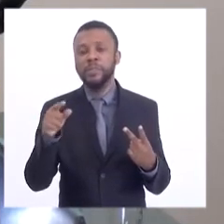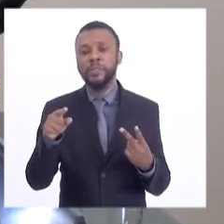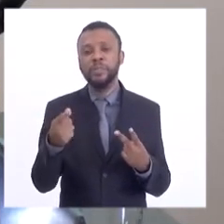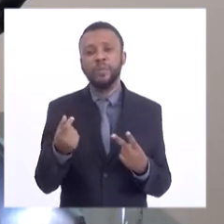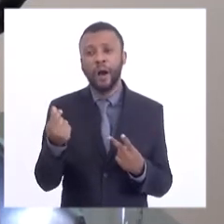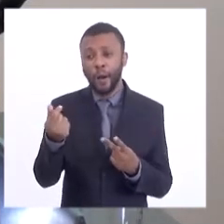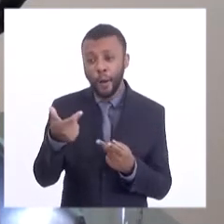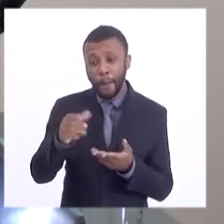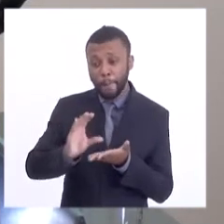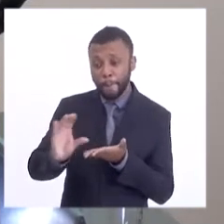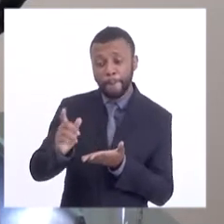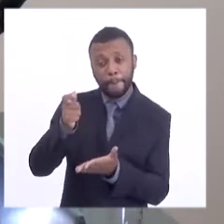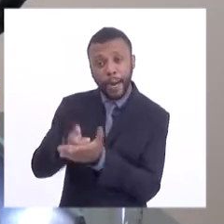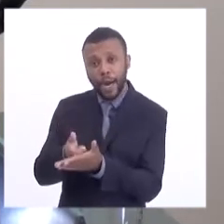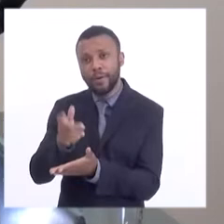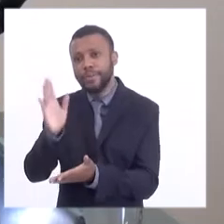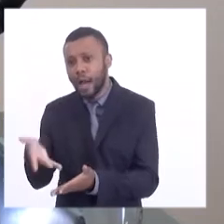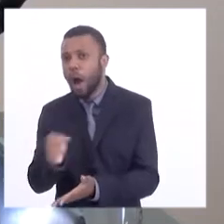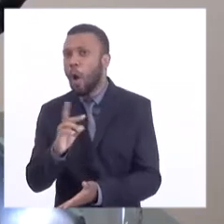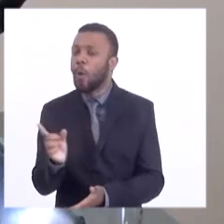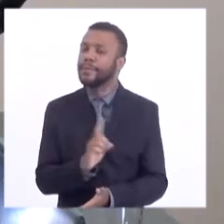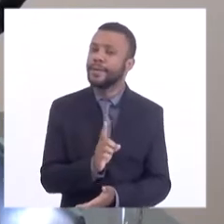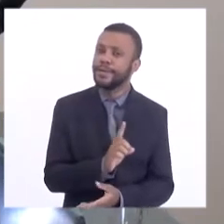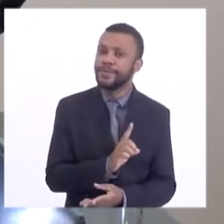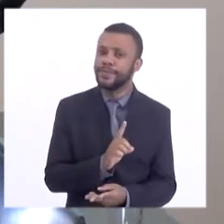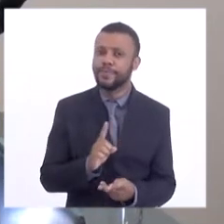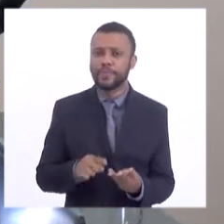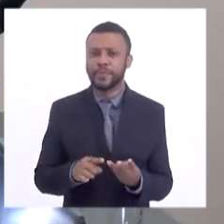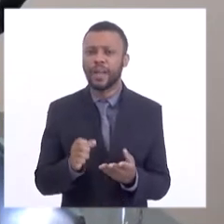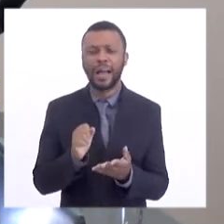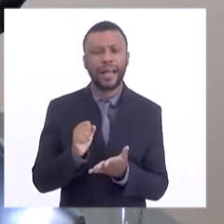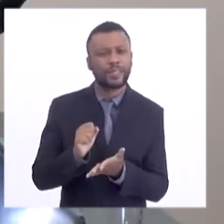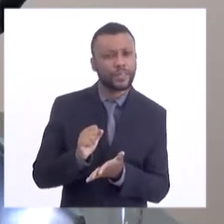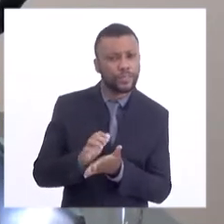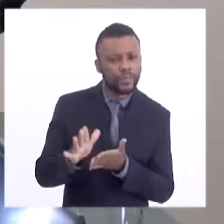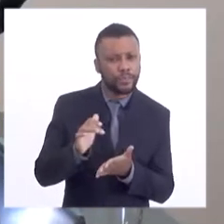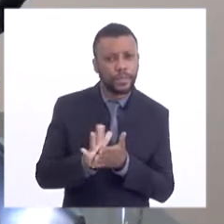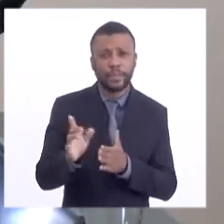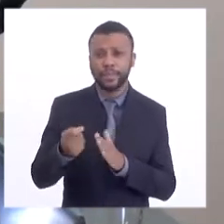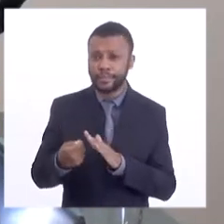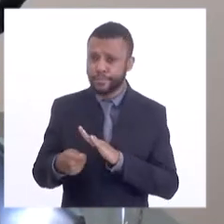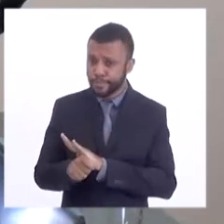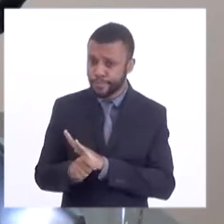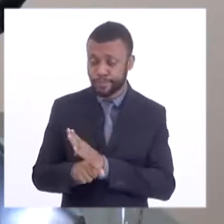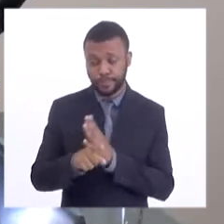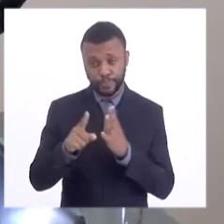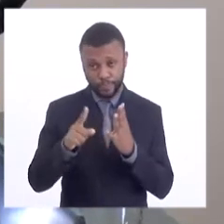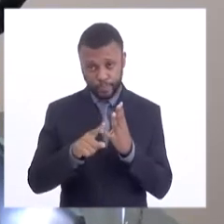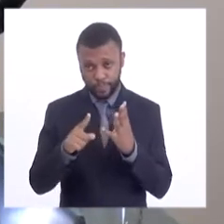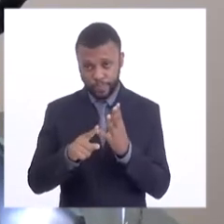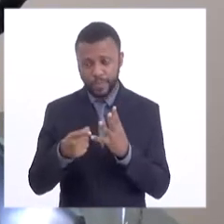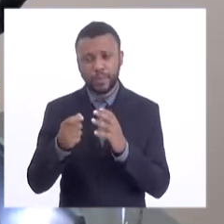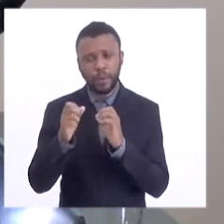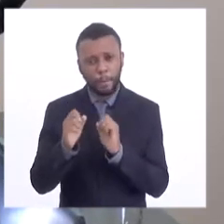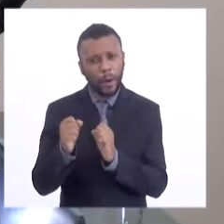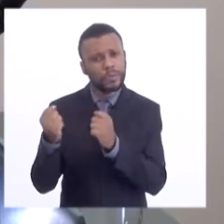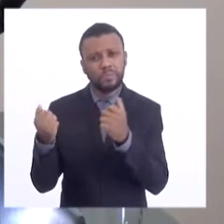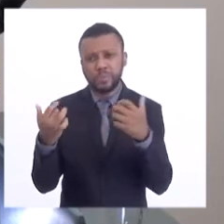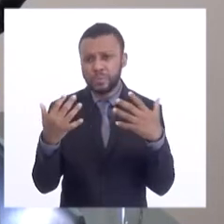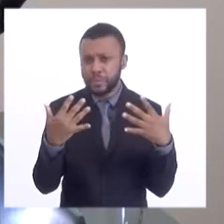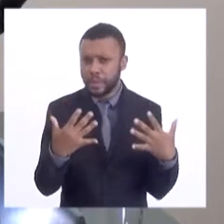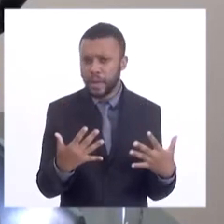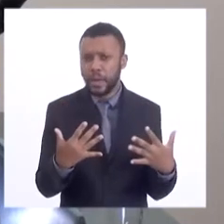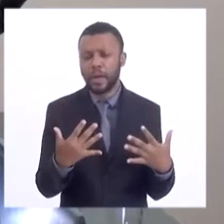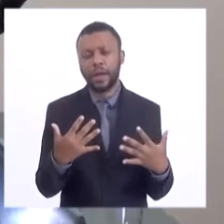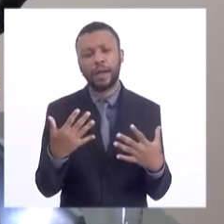ou ainda não totalmente pagos terceira coisa é tudo despesa de investimento que bota coisa é pode destacar